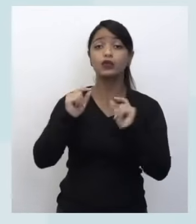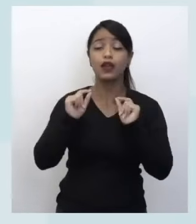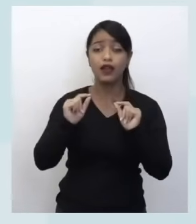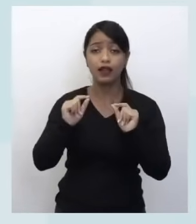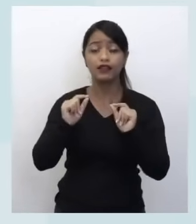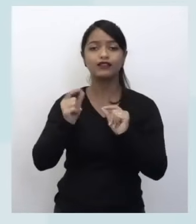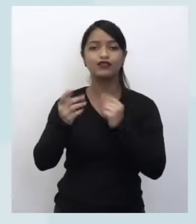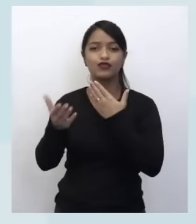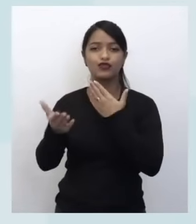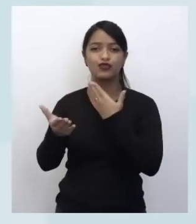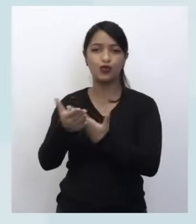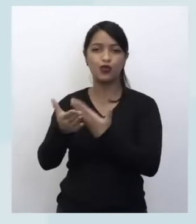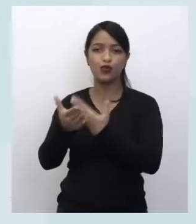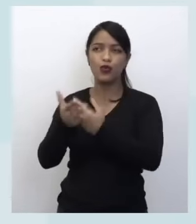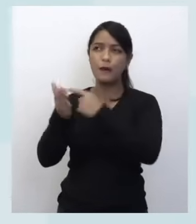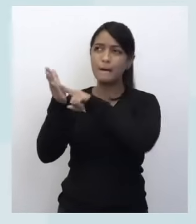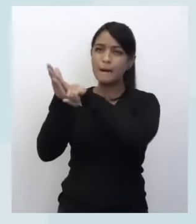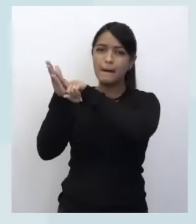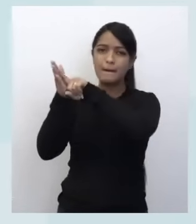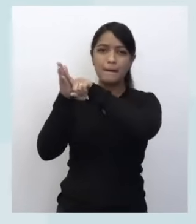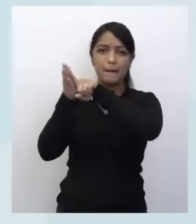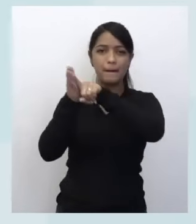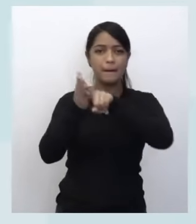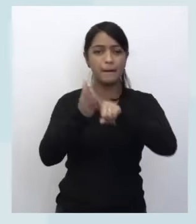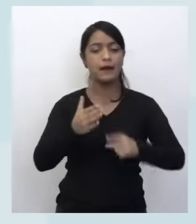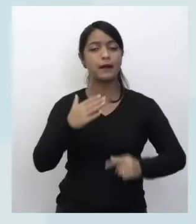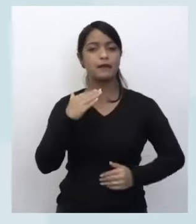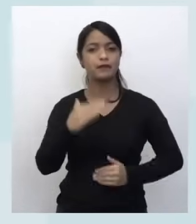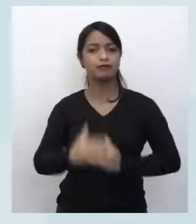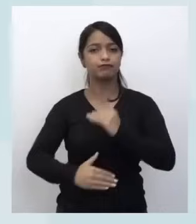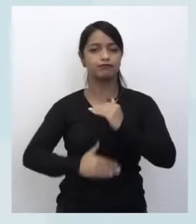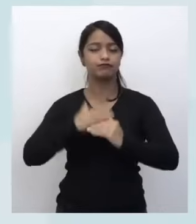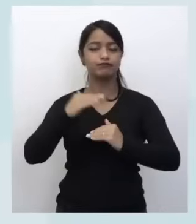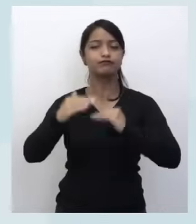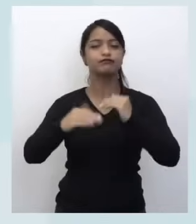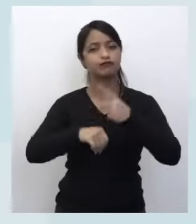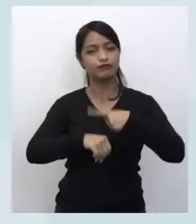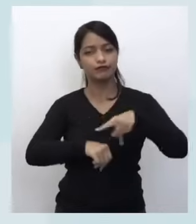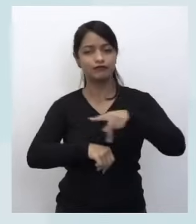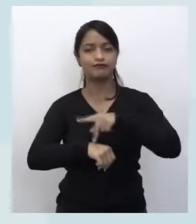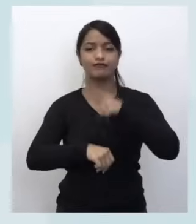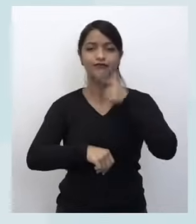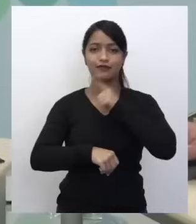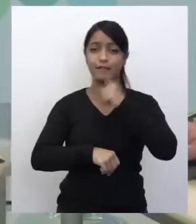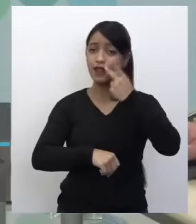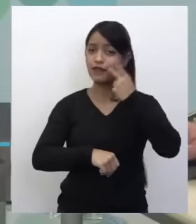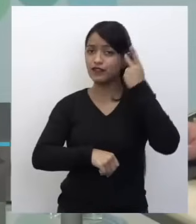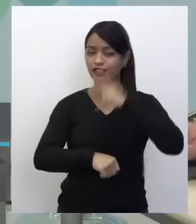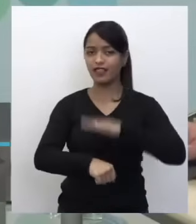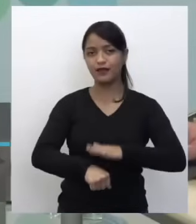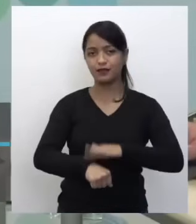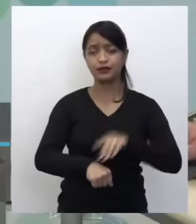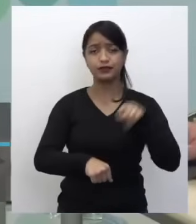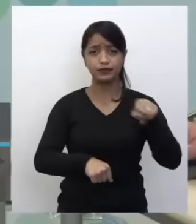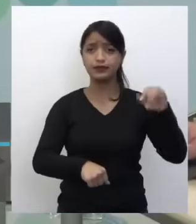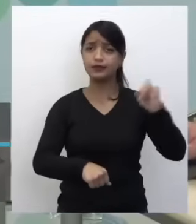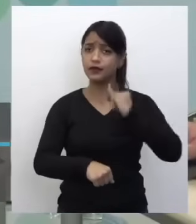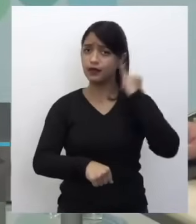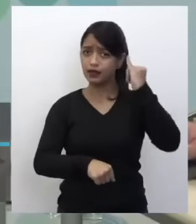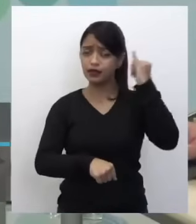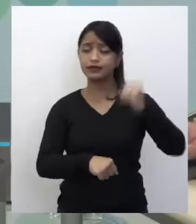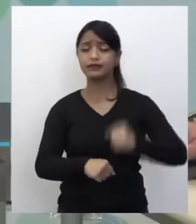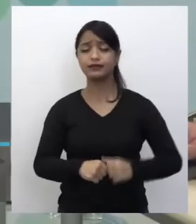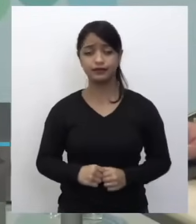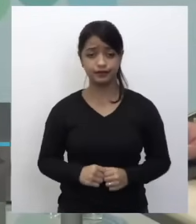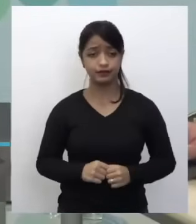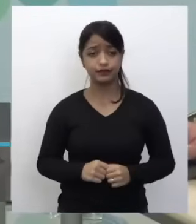de estudos de maior importância no crescimento e desenvolvimento aí de um país, né? A previsão do tempo é algo muito importante. E olha que legal, quando